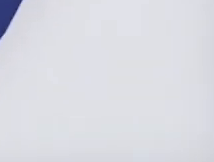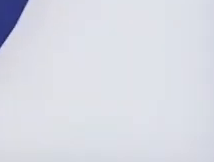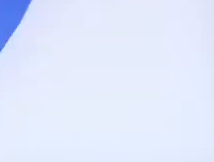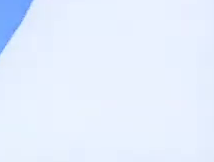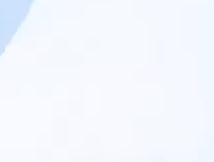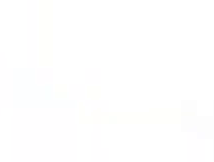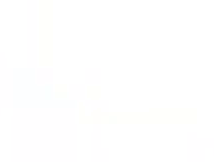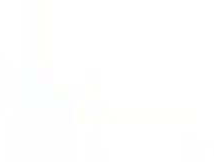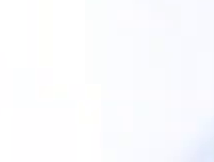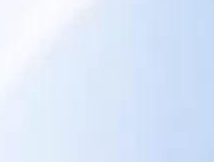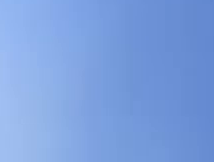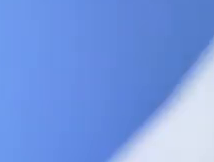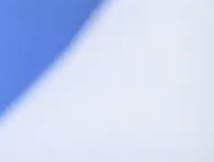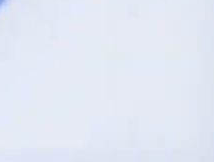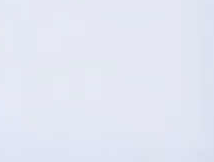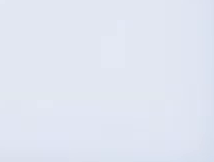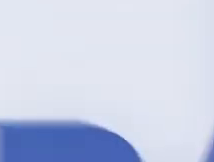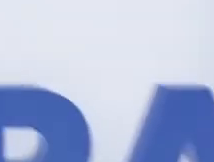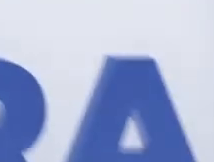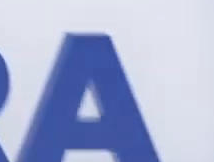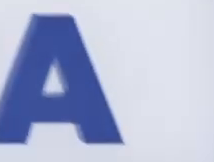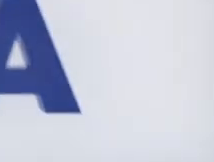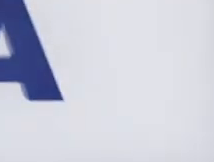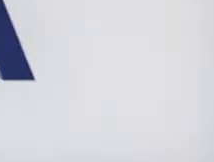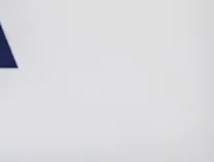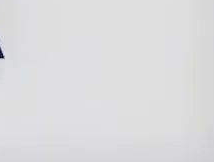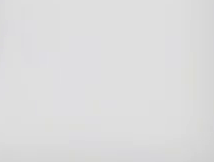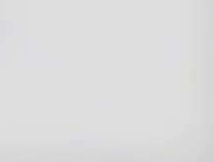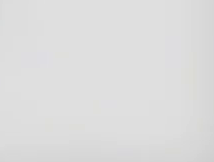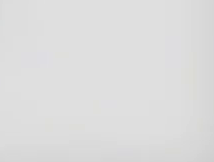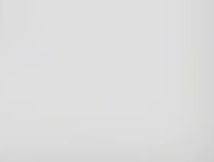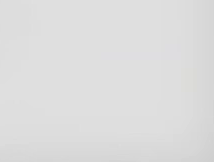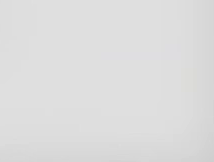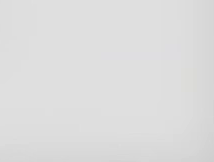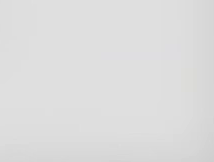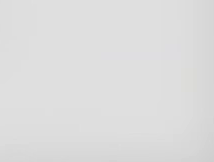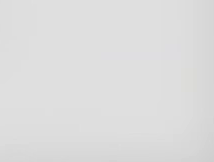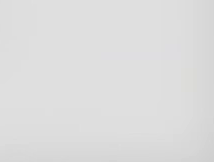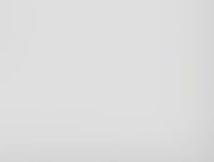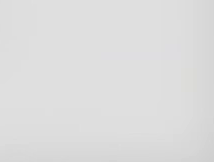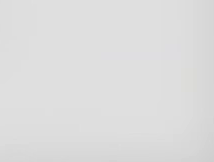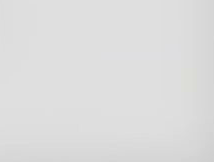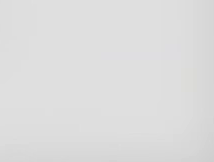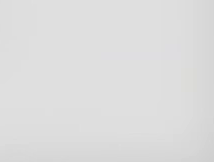TV Câmara, Campinas.